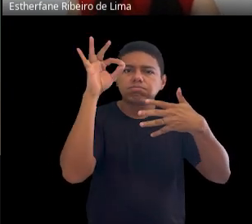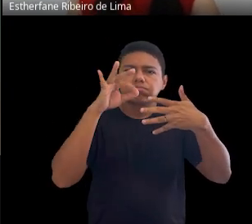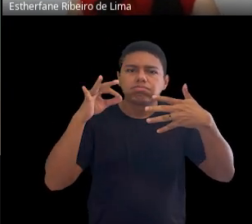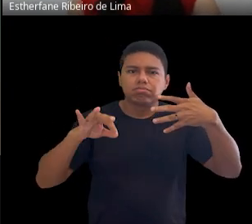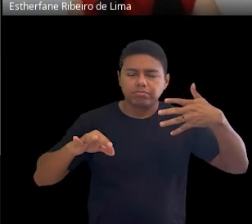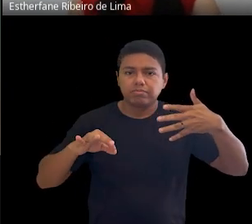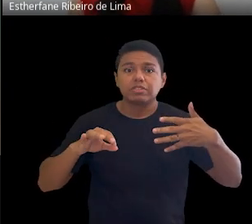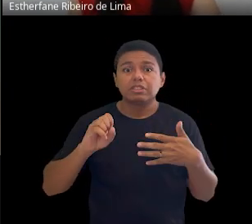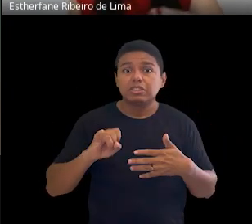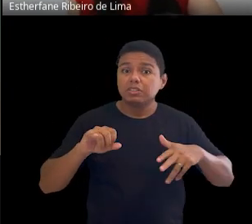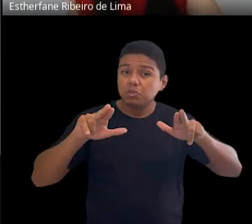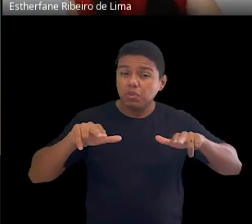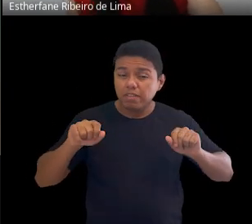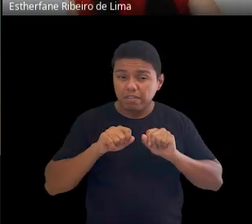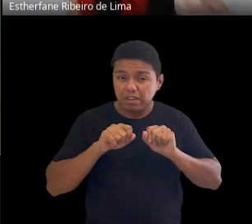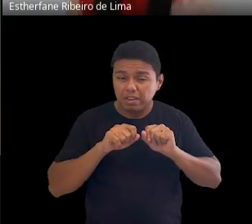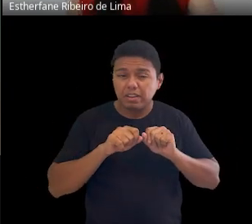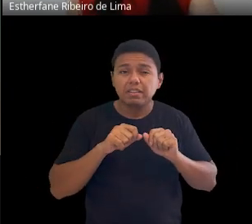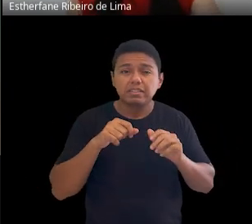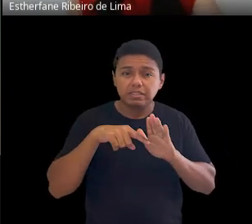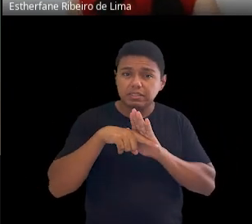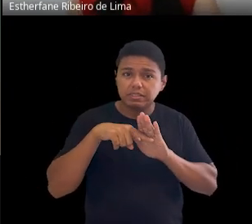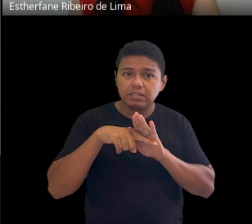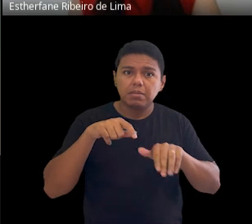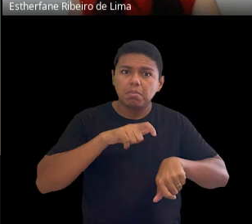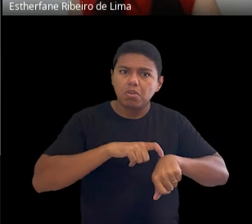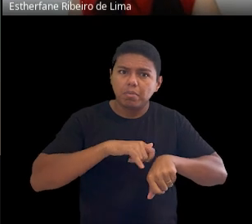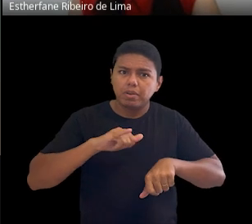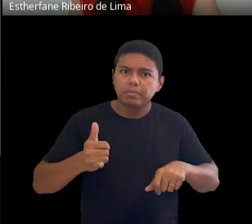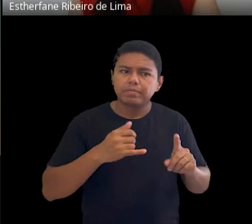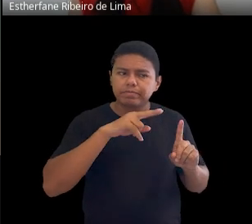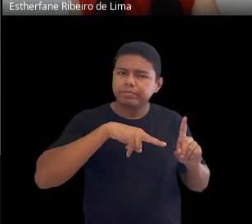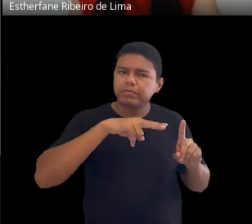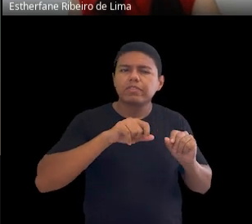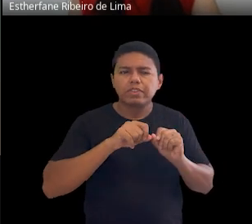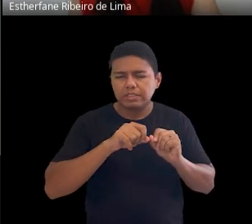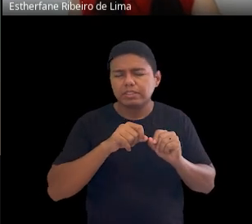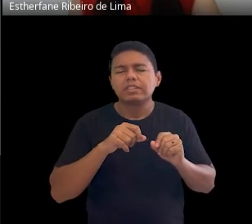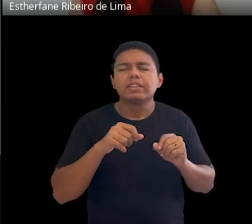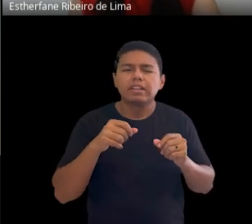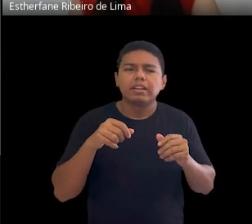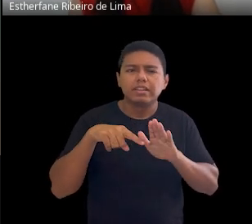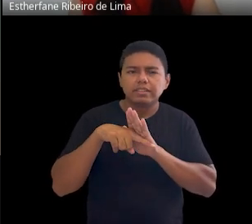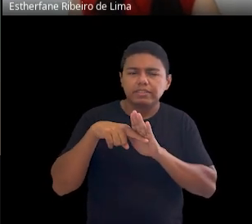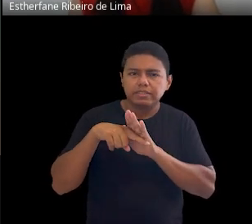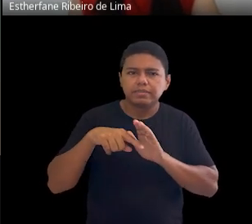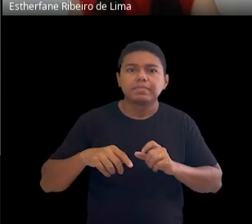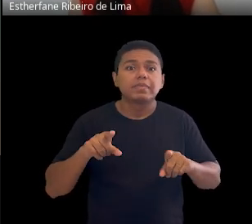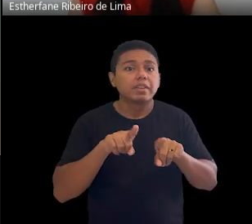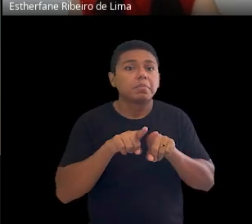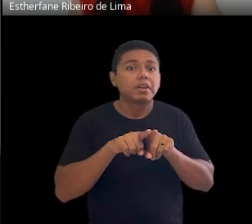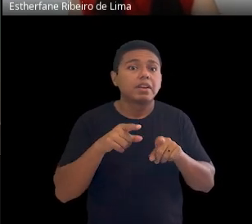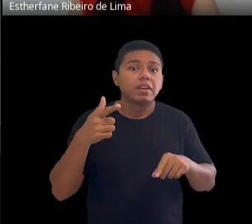necessário. Nunca fez na vida. Aproveita o momento oportuno do pré-natal para realizar. Eletroforese